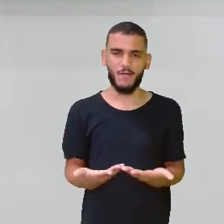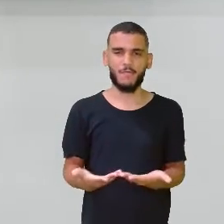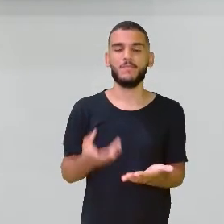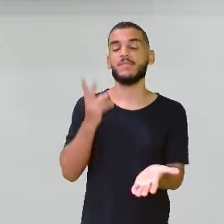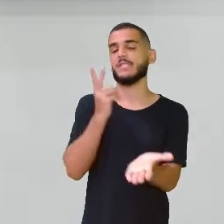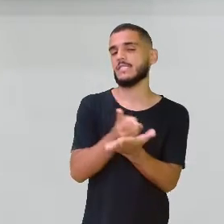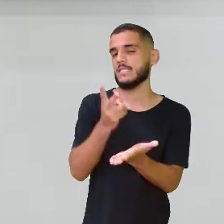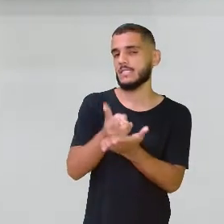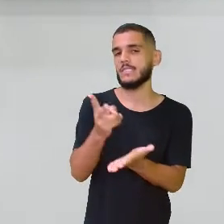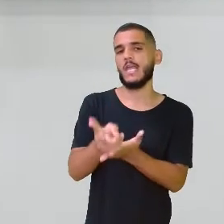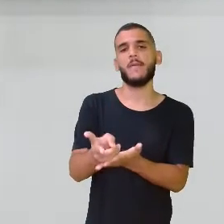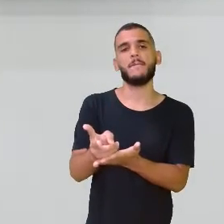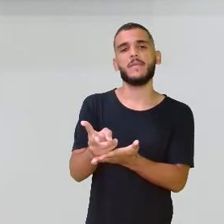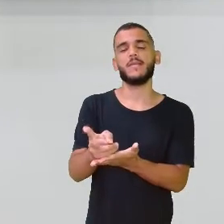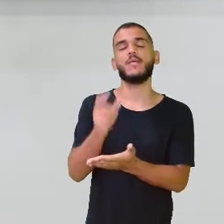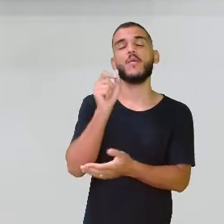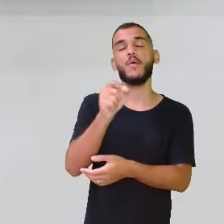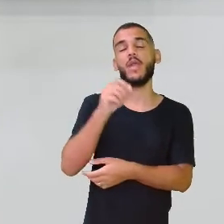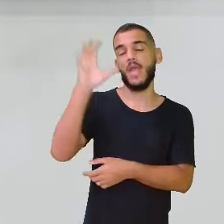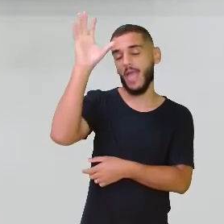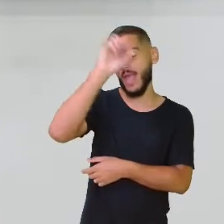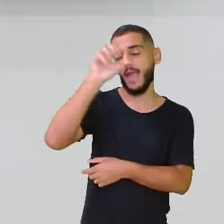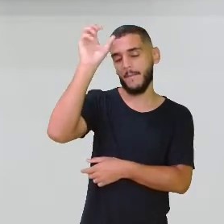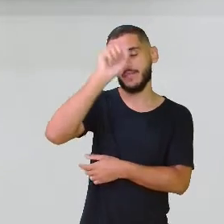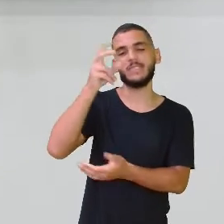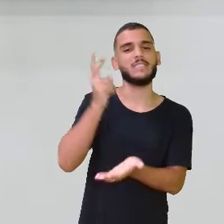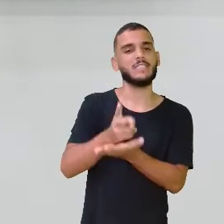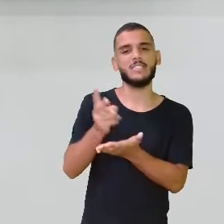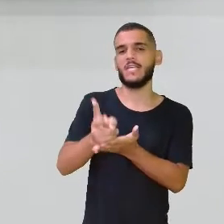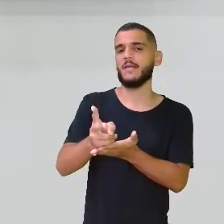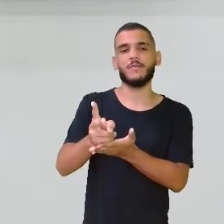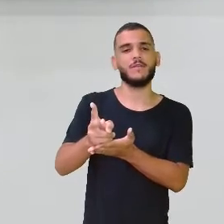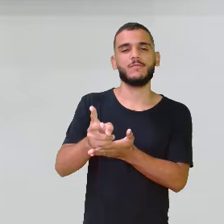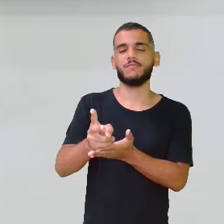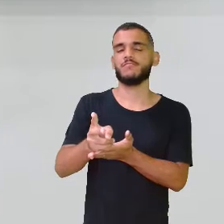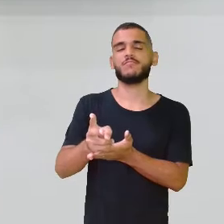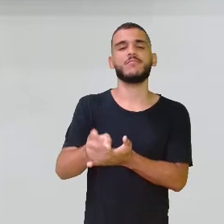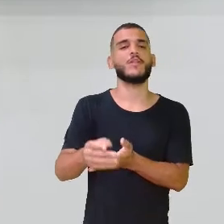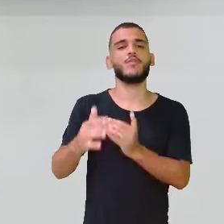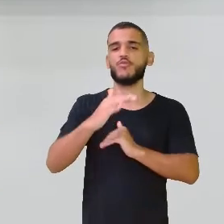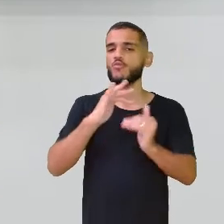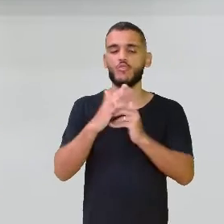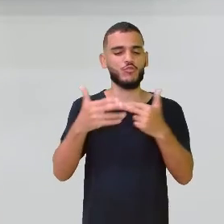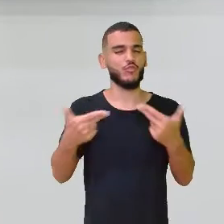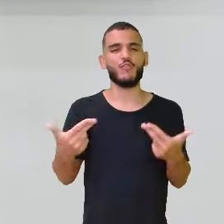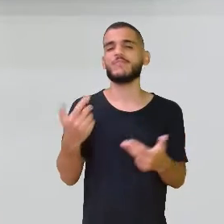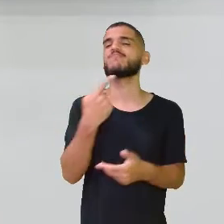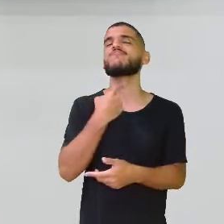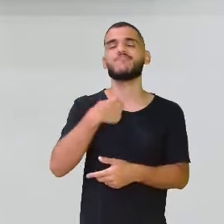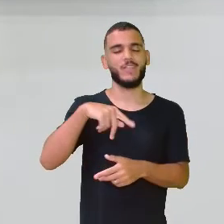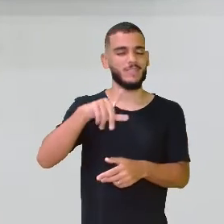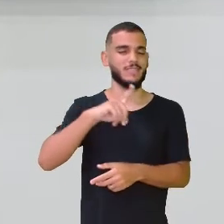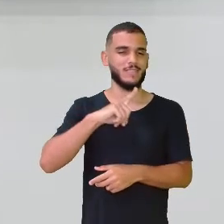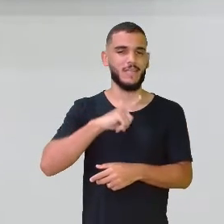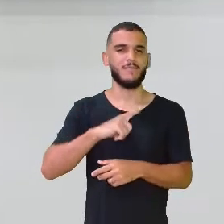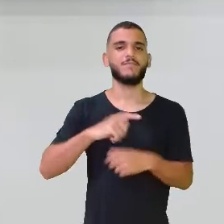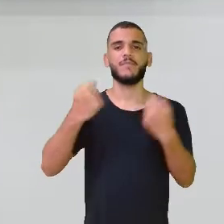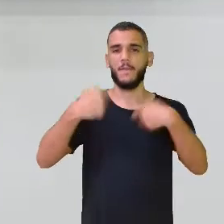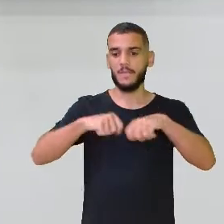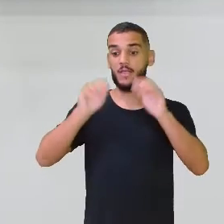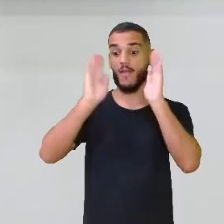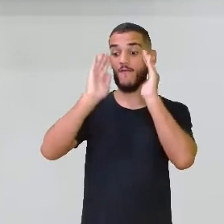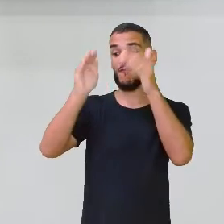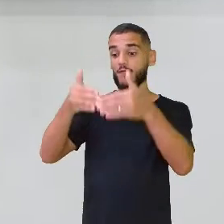sigam firmes, gente. Aprendemos sempre, o tempo todo, tudo aquilo que queremos, tudo aquilo que queremos. É preciso